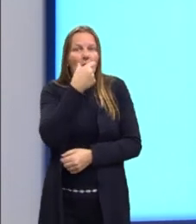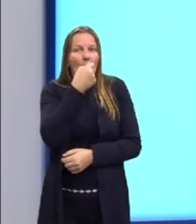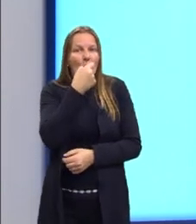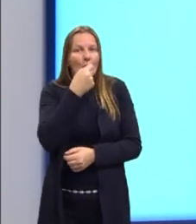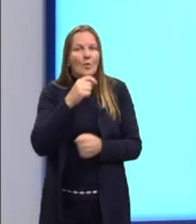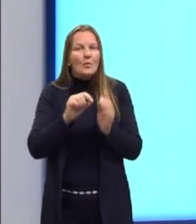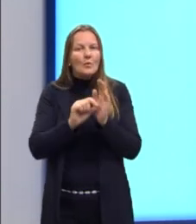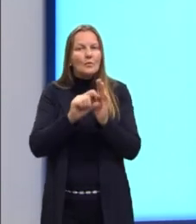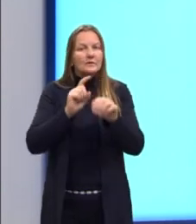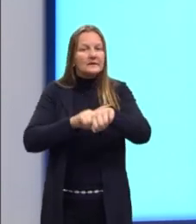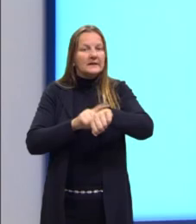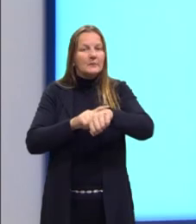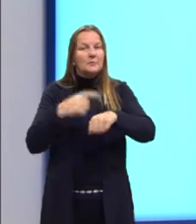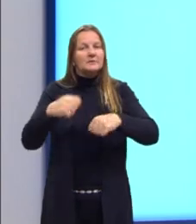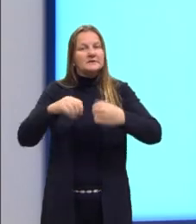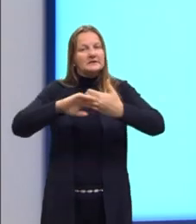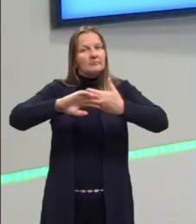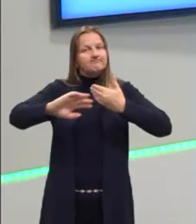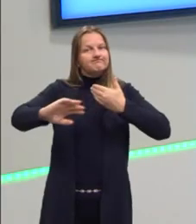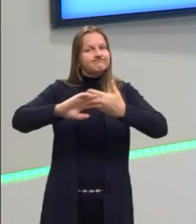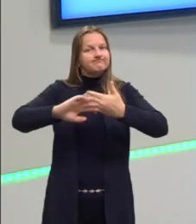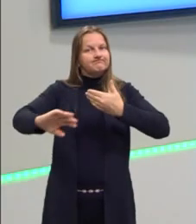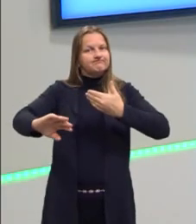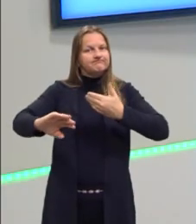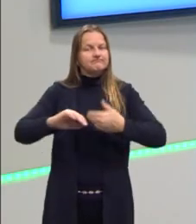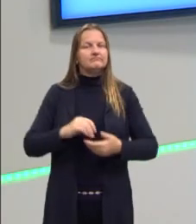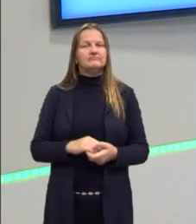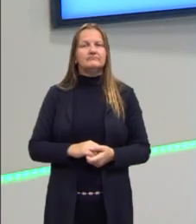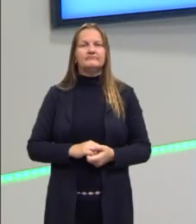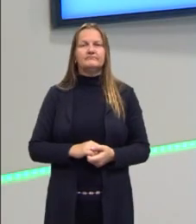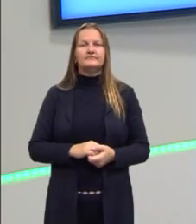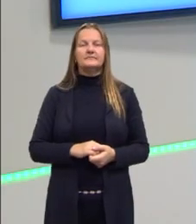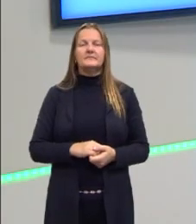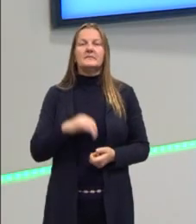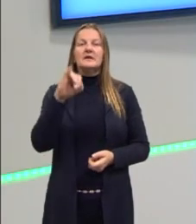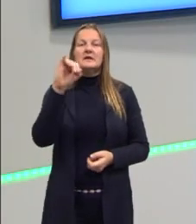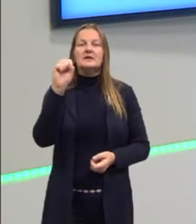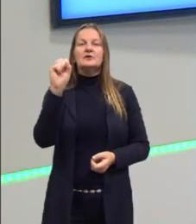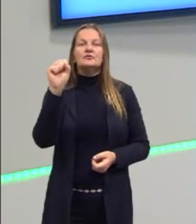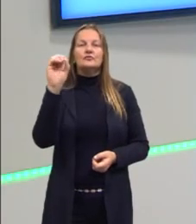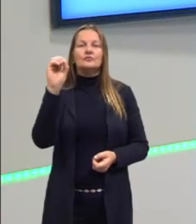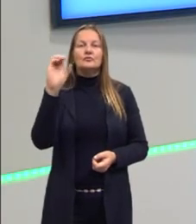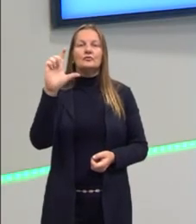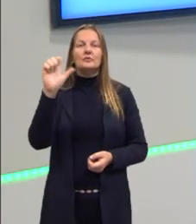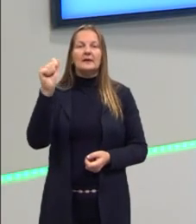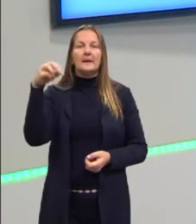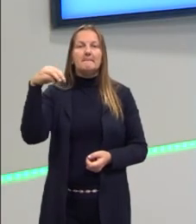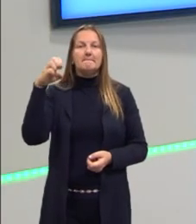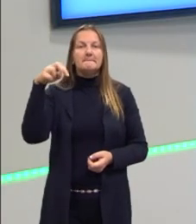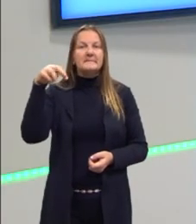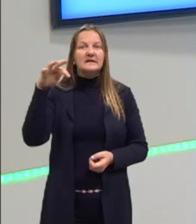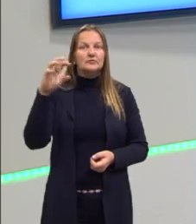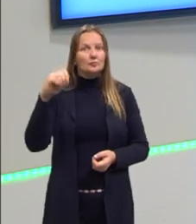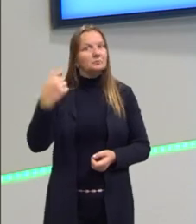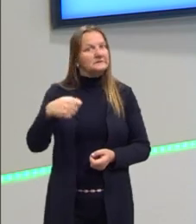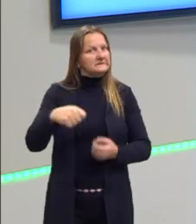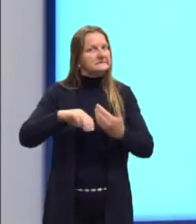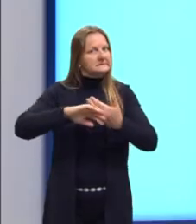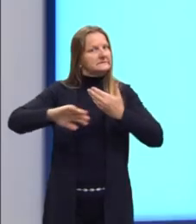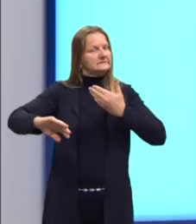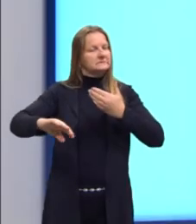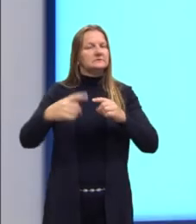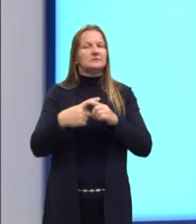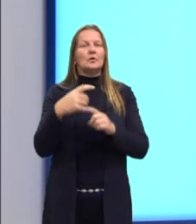feito o cálculo né do tempo que a pessoa precisa se isolar e a partir deste período ele Quando encerra neste caso os oito dias